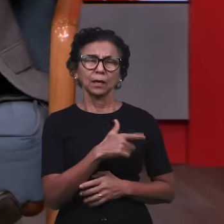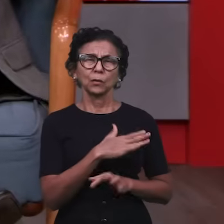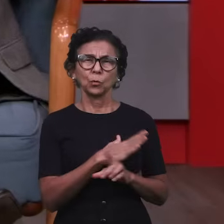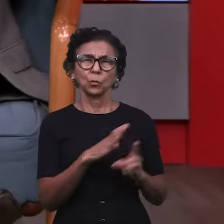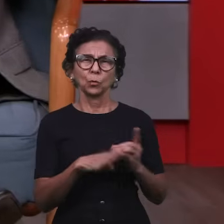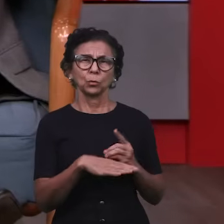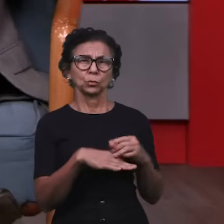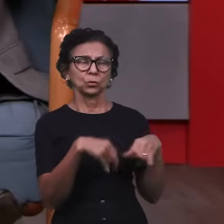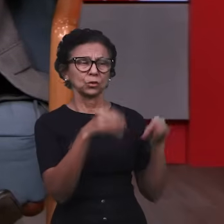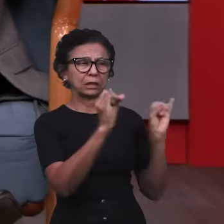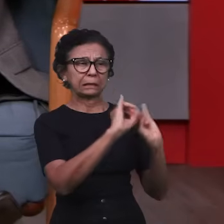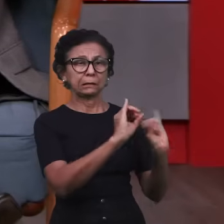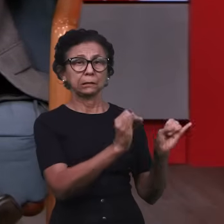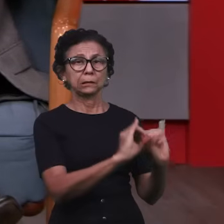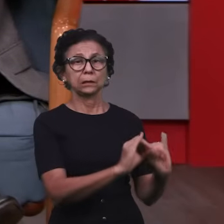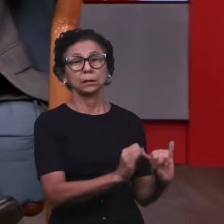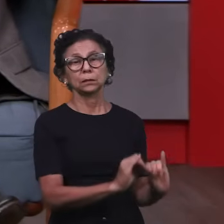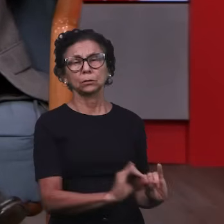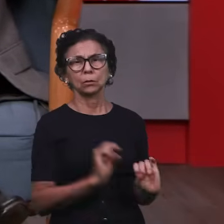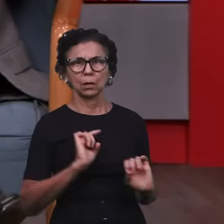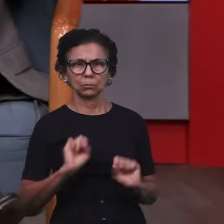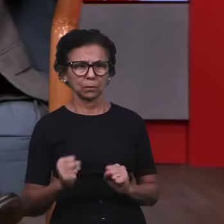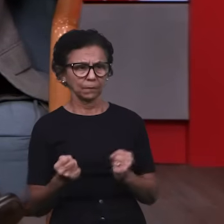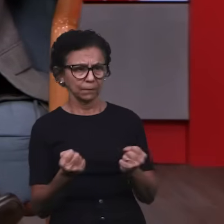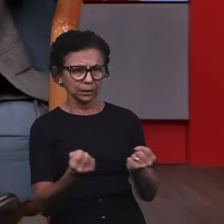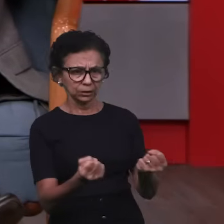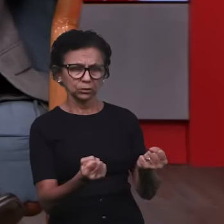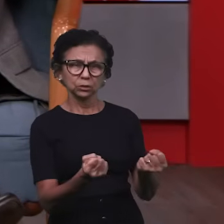defendia aquilo como se fosse uma coisa